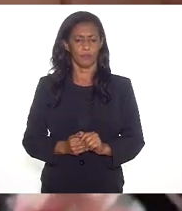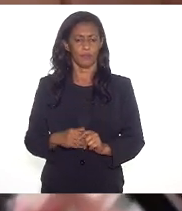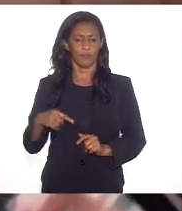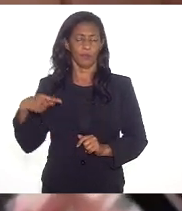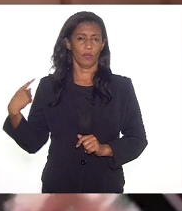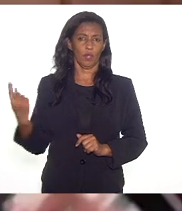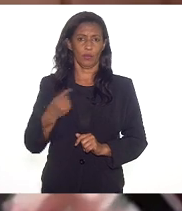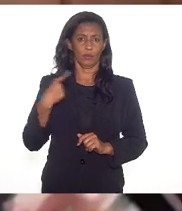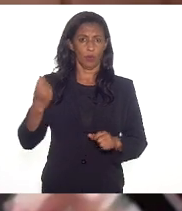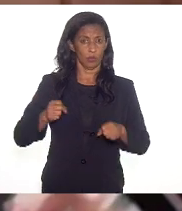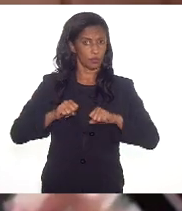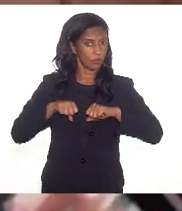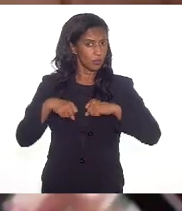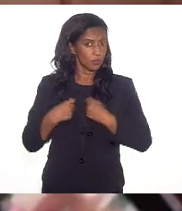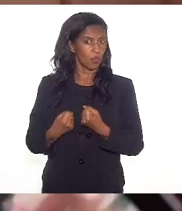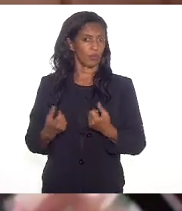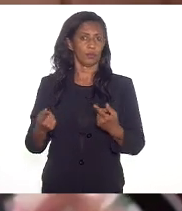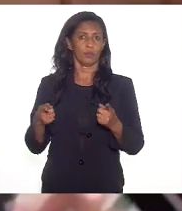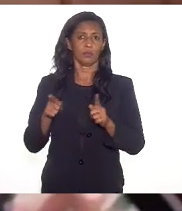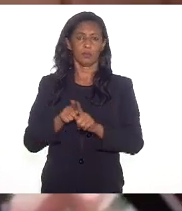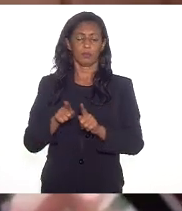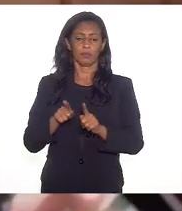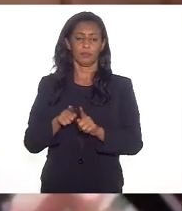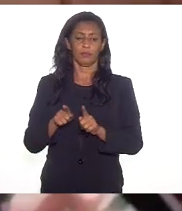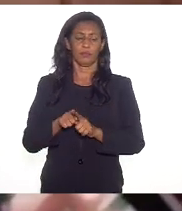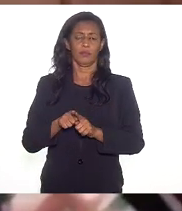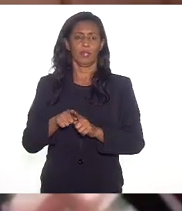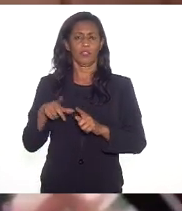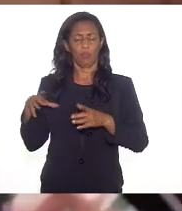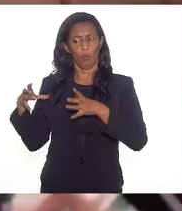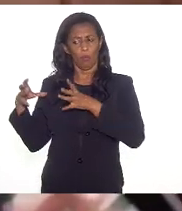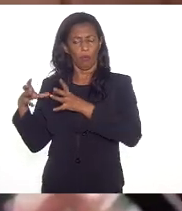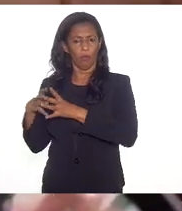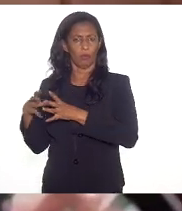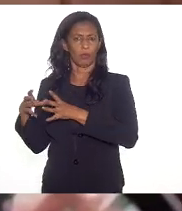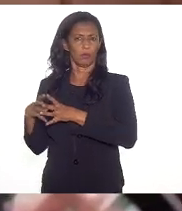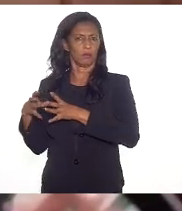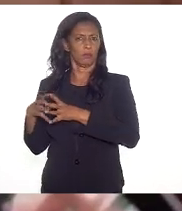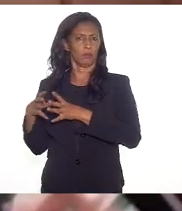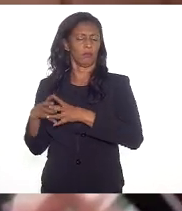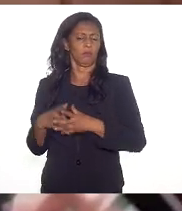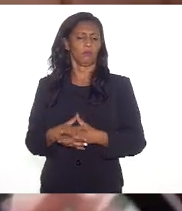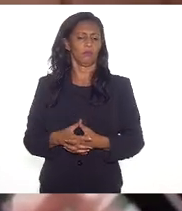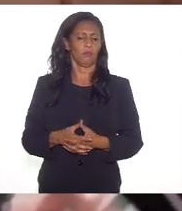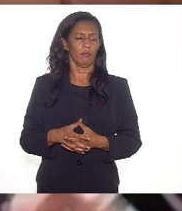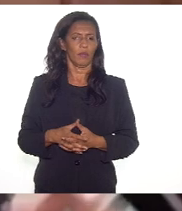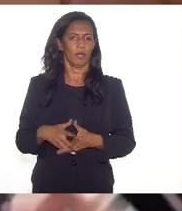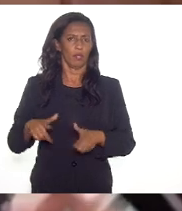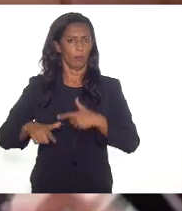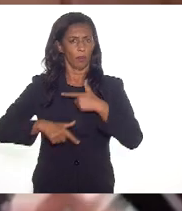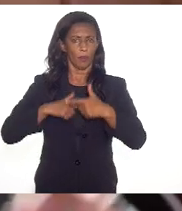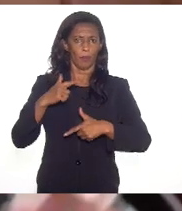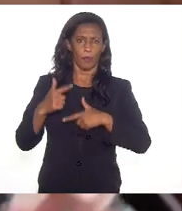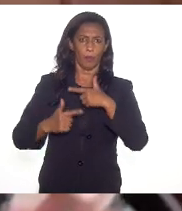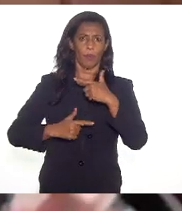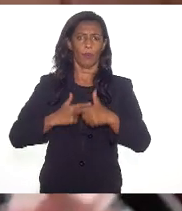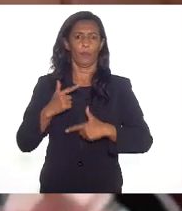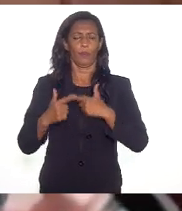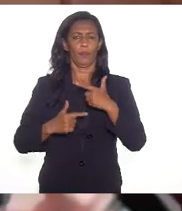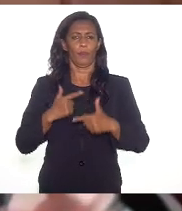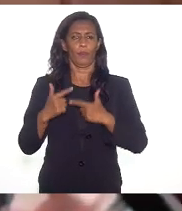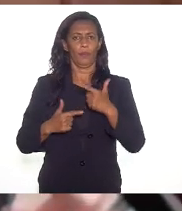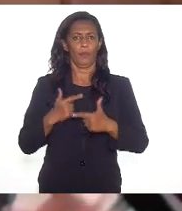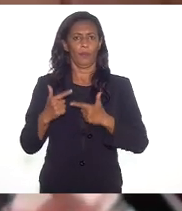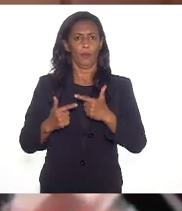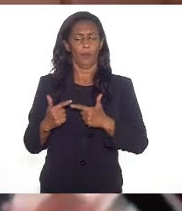nosso esforço também de estar aí coletivamente nessa luta para que a nossa infância, a